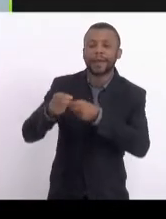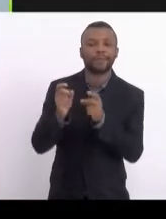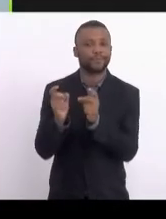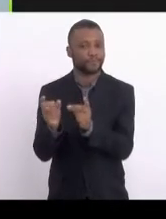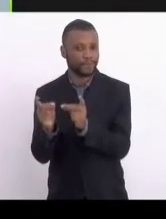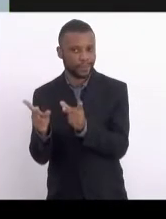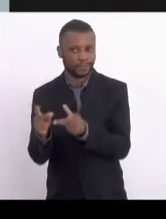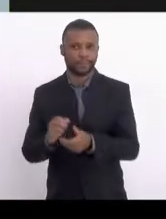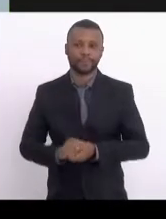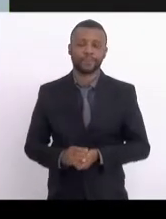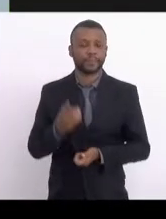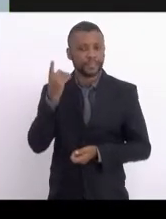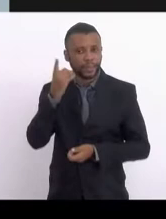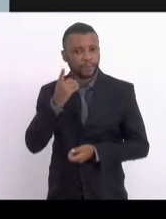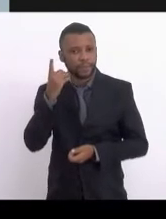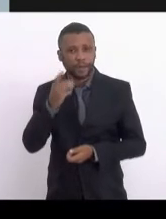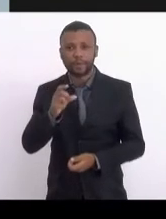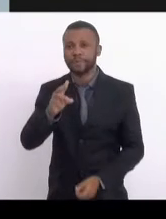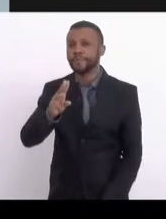Deputado Valdec Carneiro.